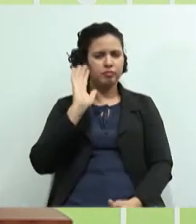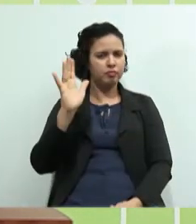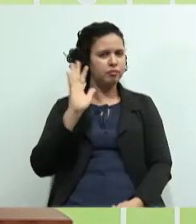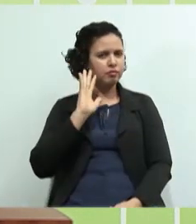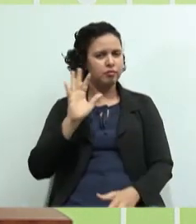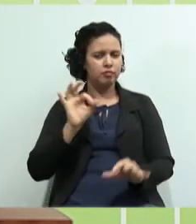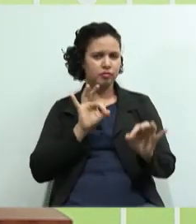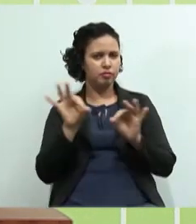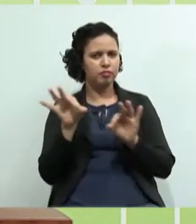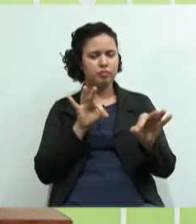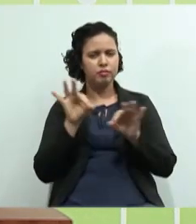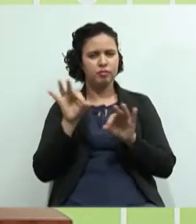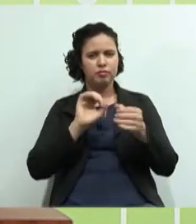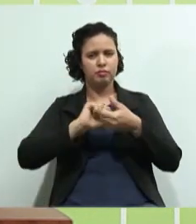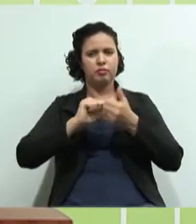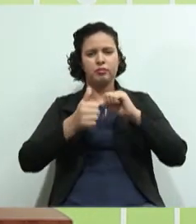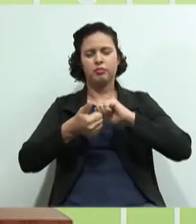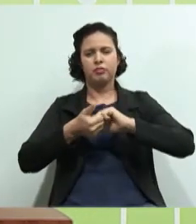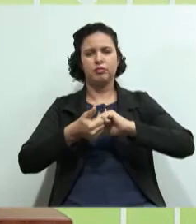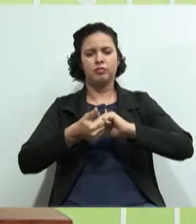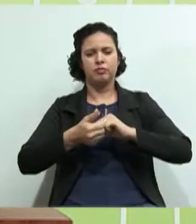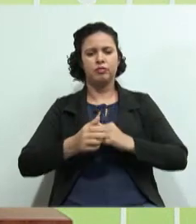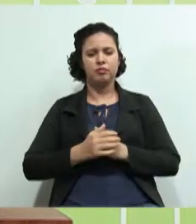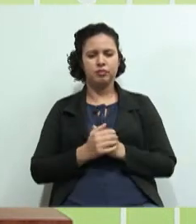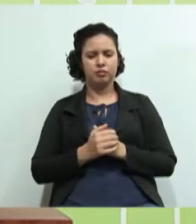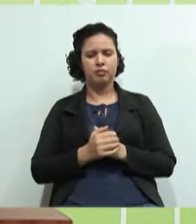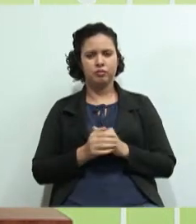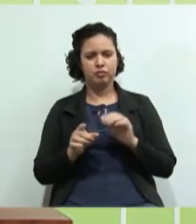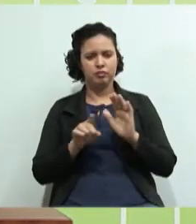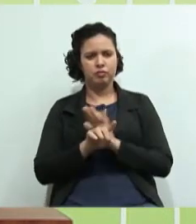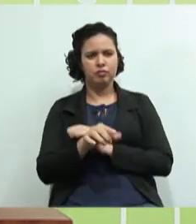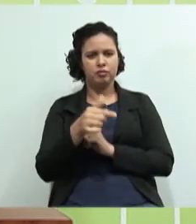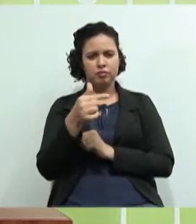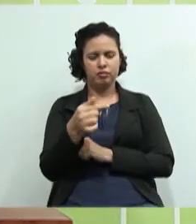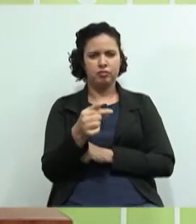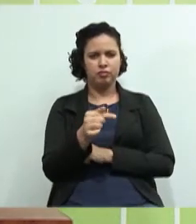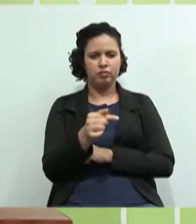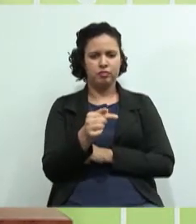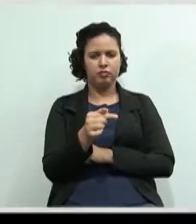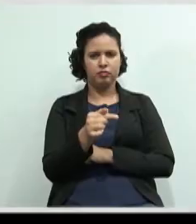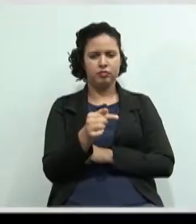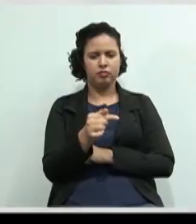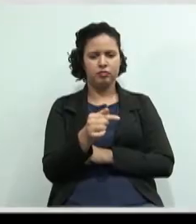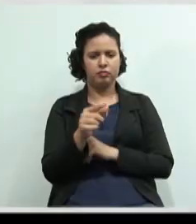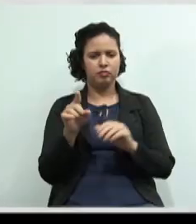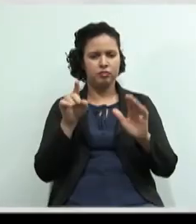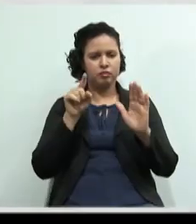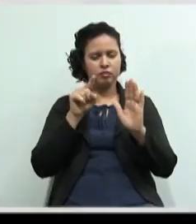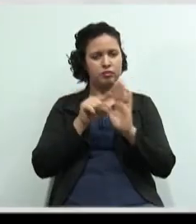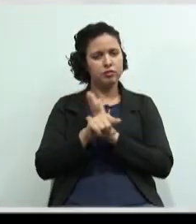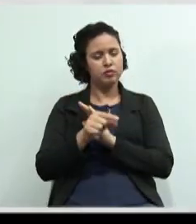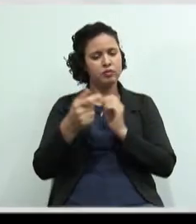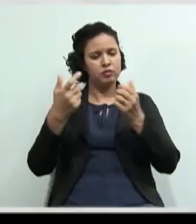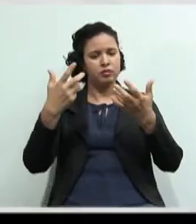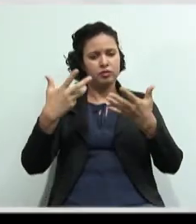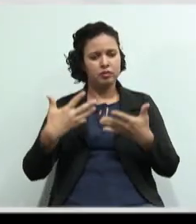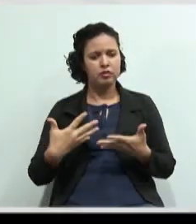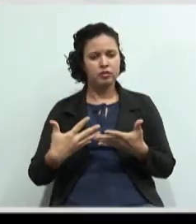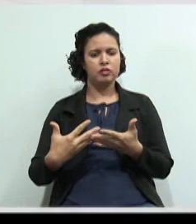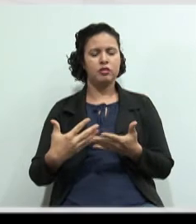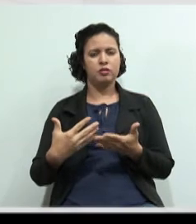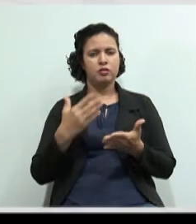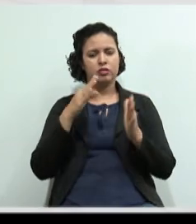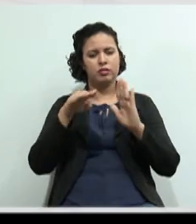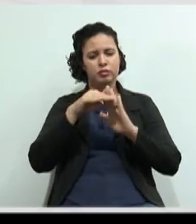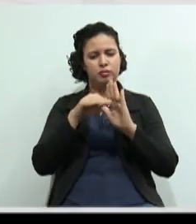planejamento, a essa filosofia da adaptação. Vamos então para a questão número 7. Olha só. Cite e explique cada etapa